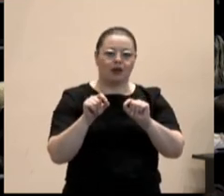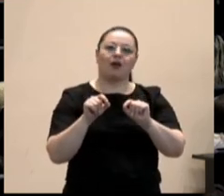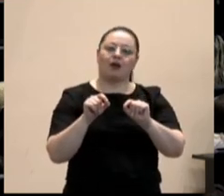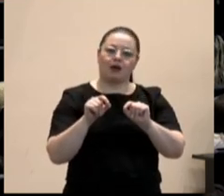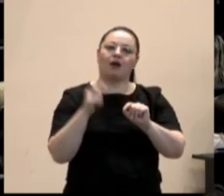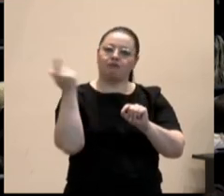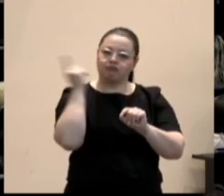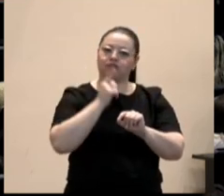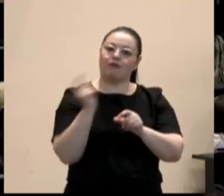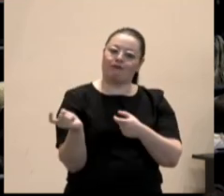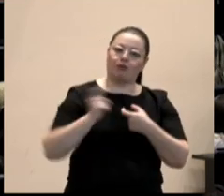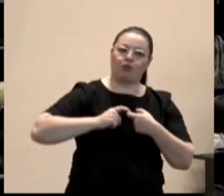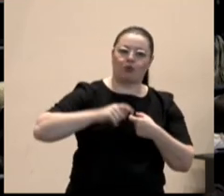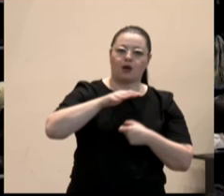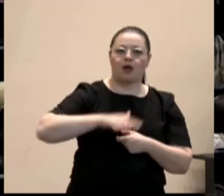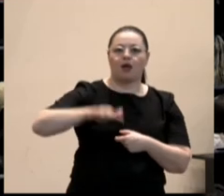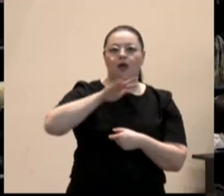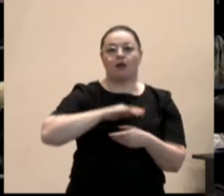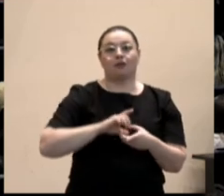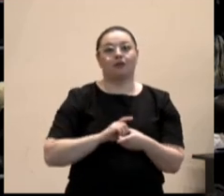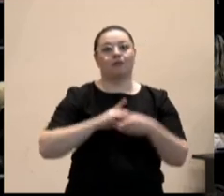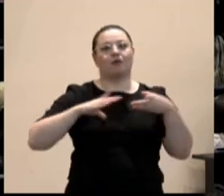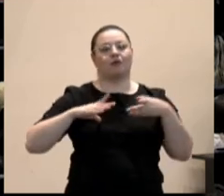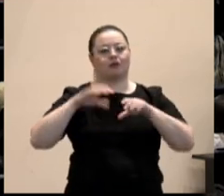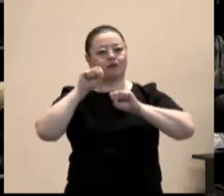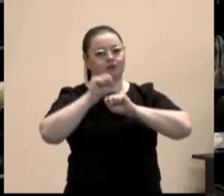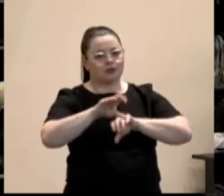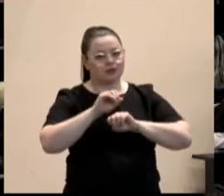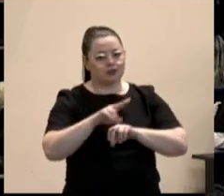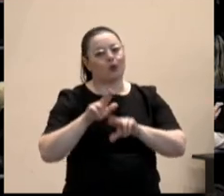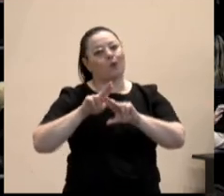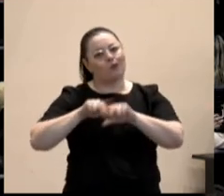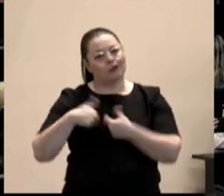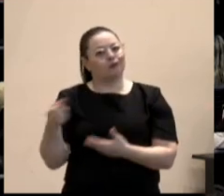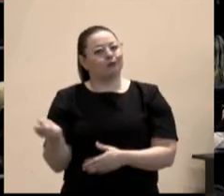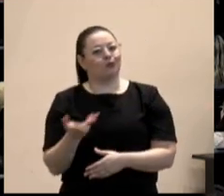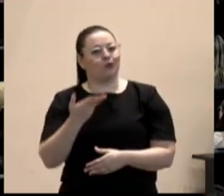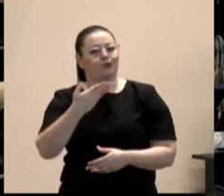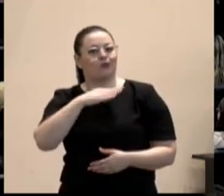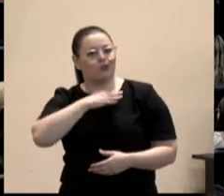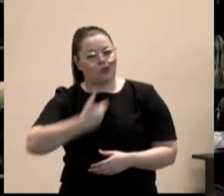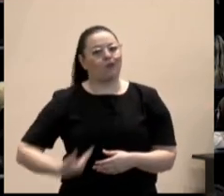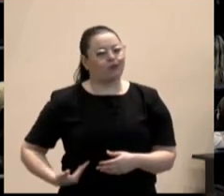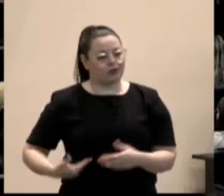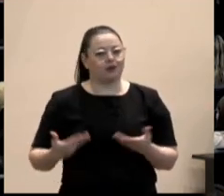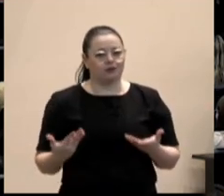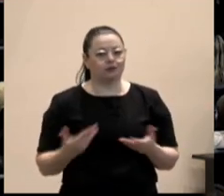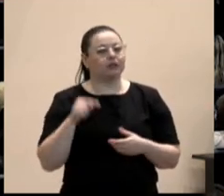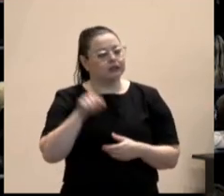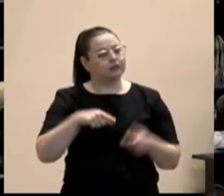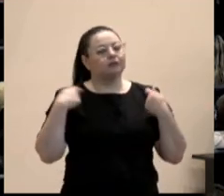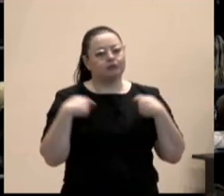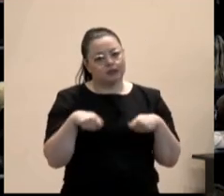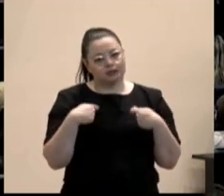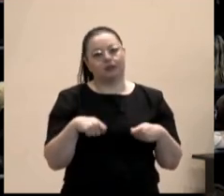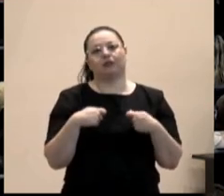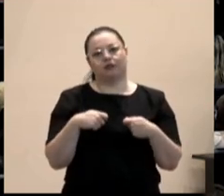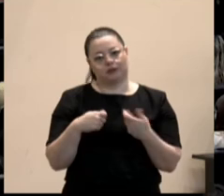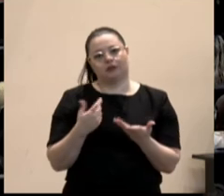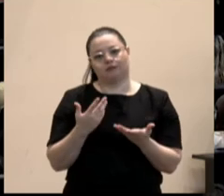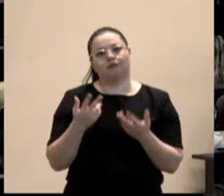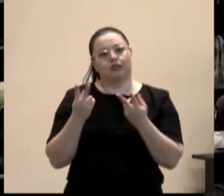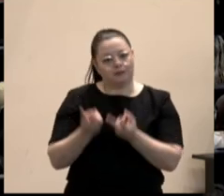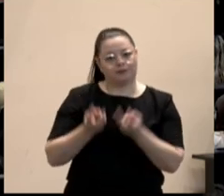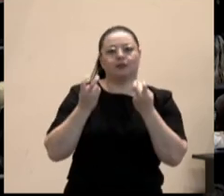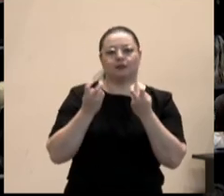democrático da educação neste governo. Isso é preciso ser dito, né, e é preciso ser ressaltado,